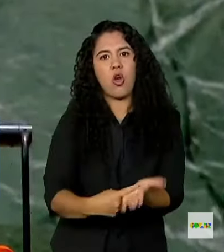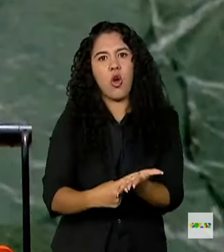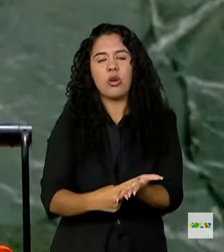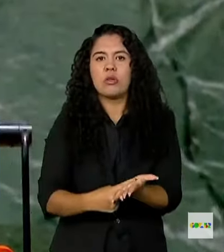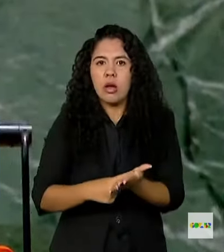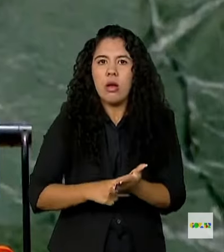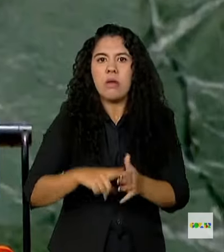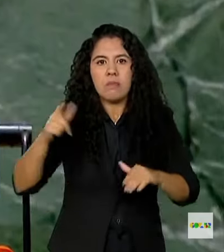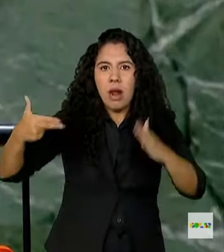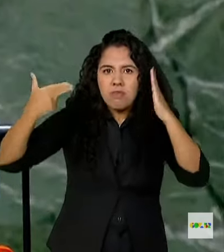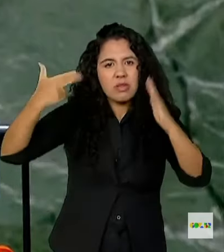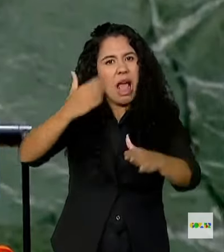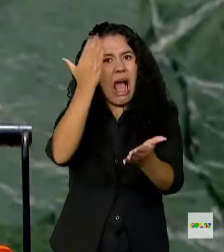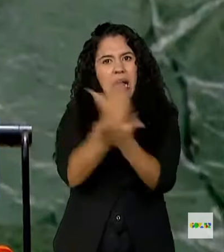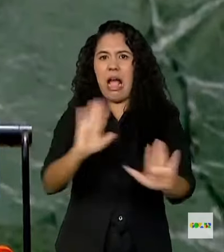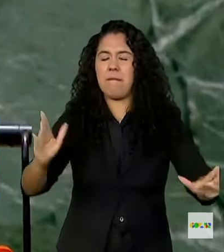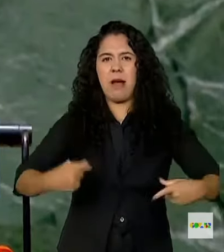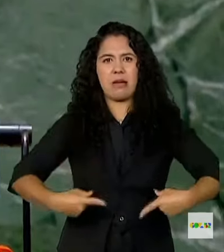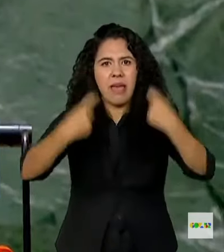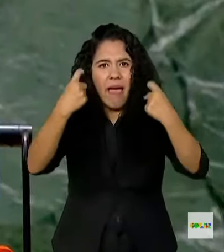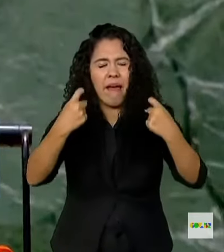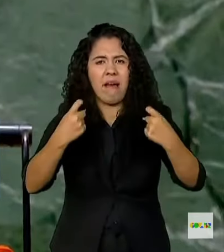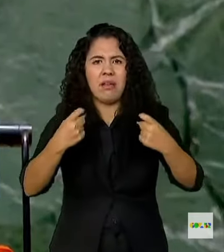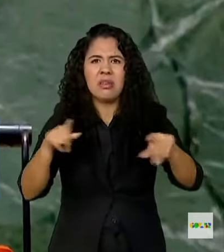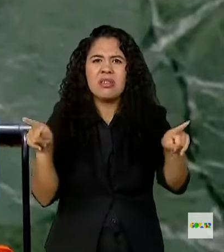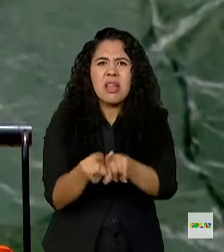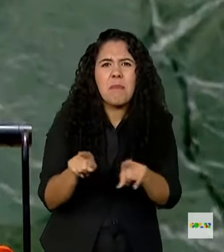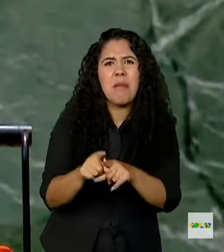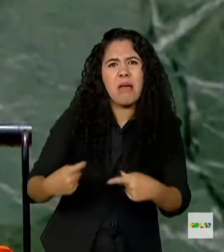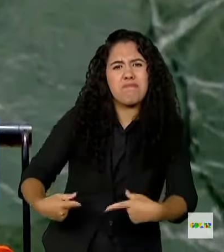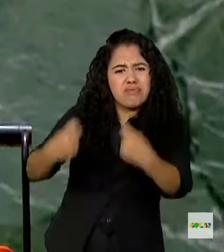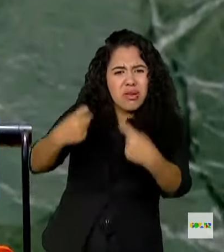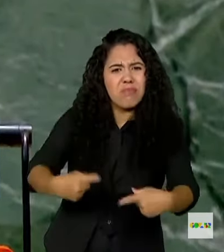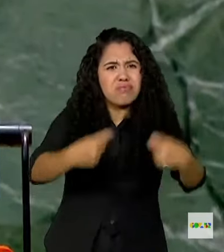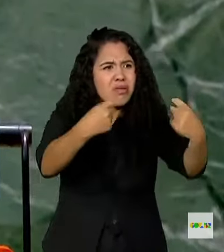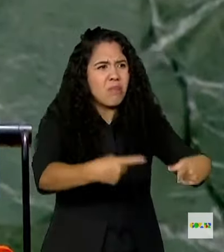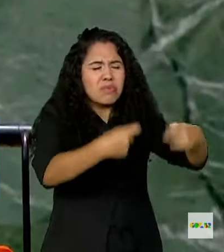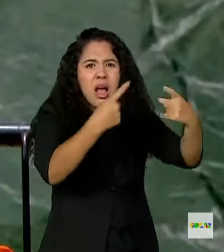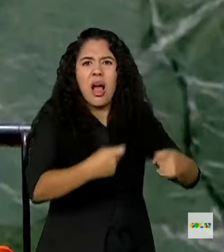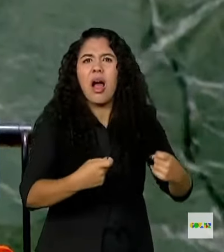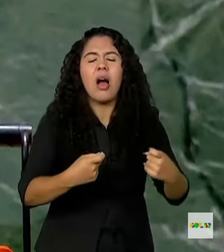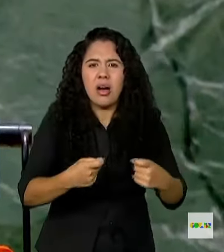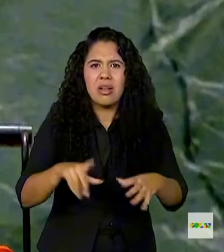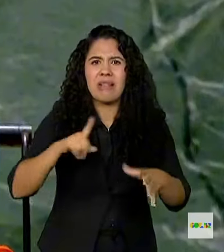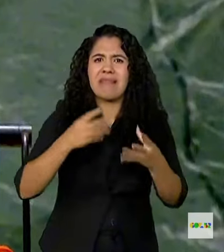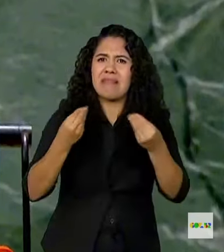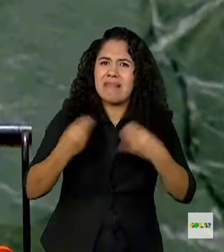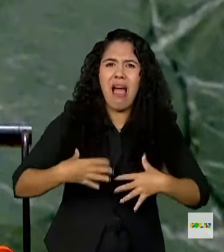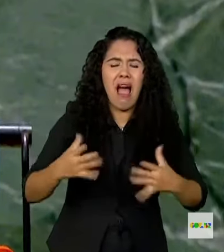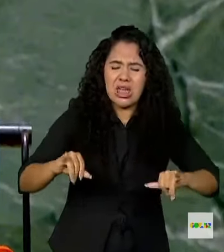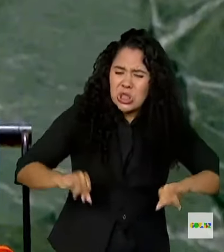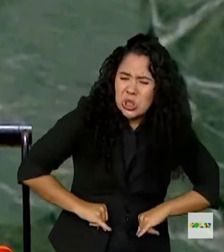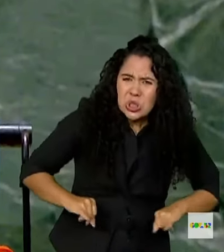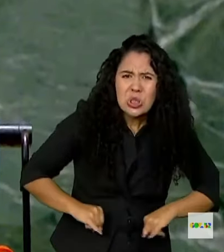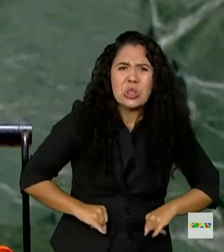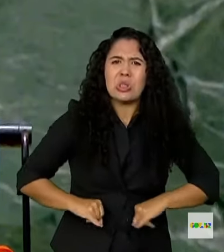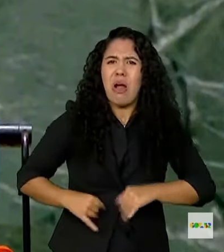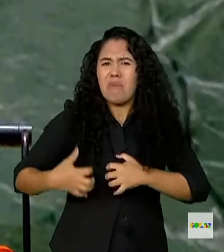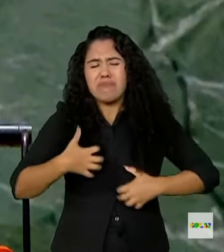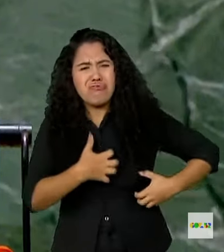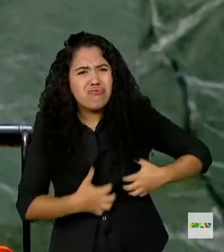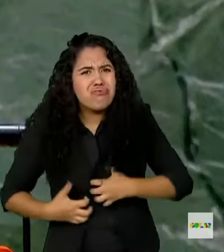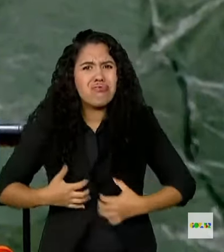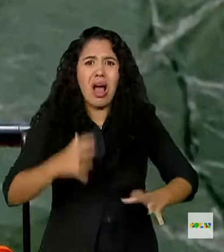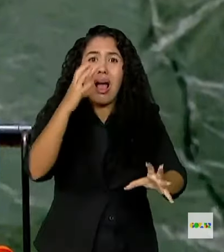o cessar-fogo. Conflitos esquecidos no Sudão e no Iêmen impõe sofrimento atroz a quase